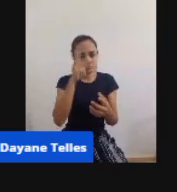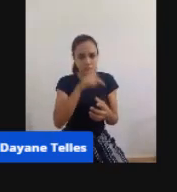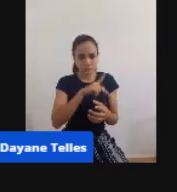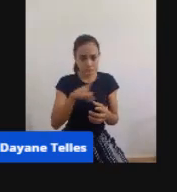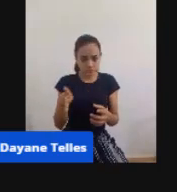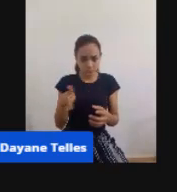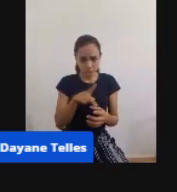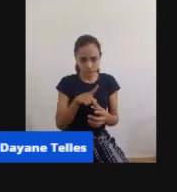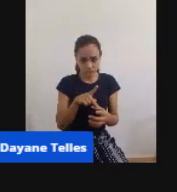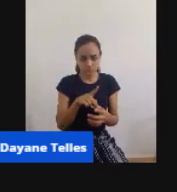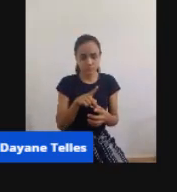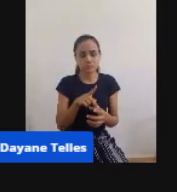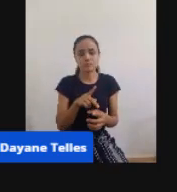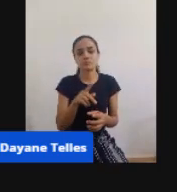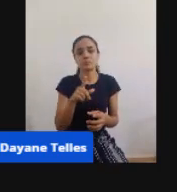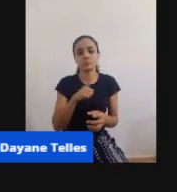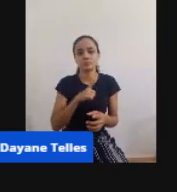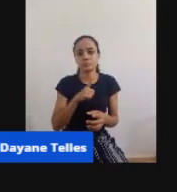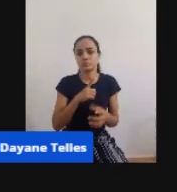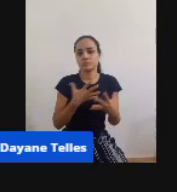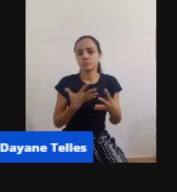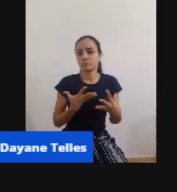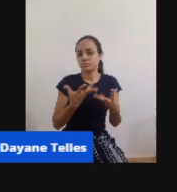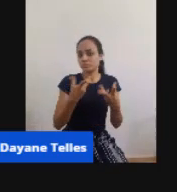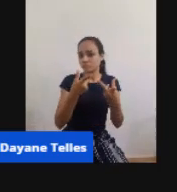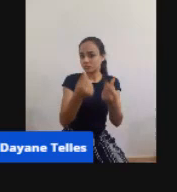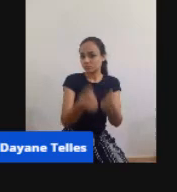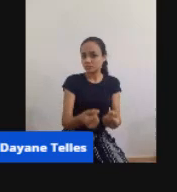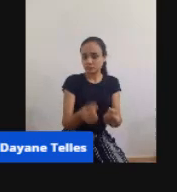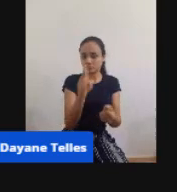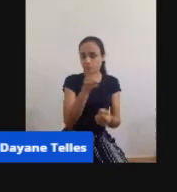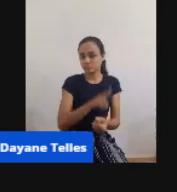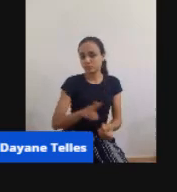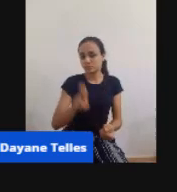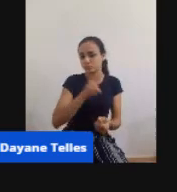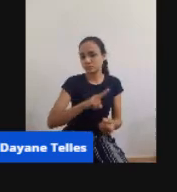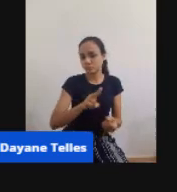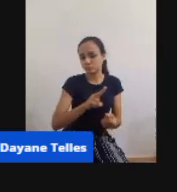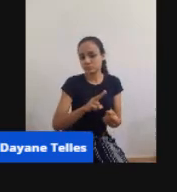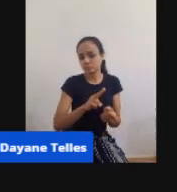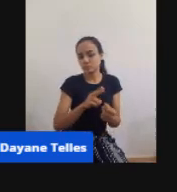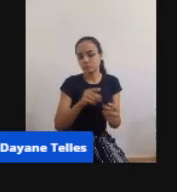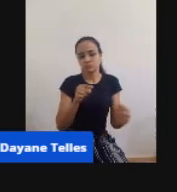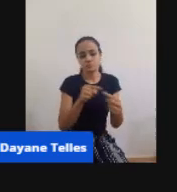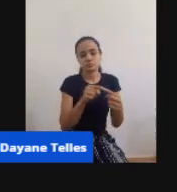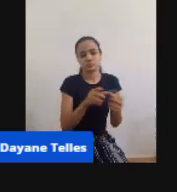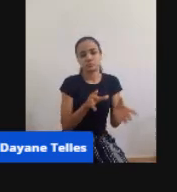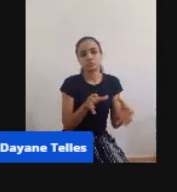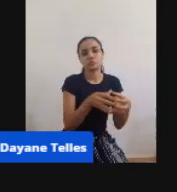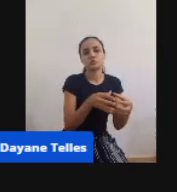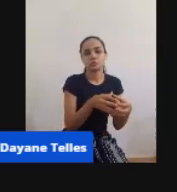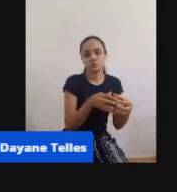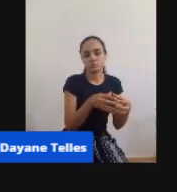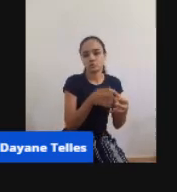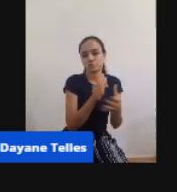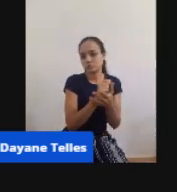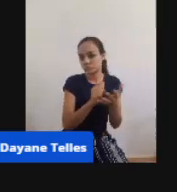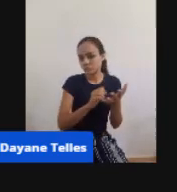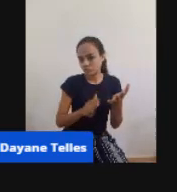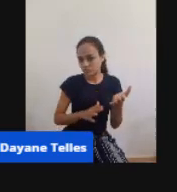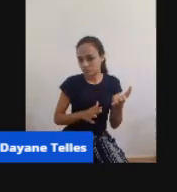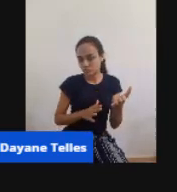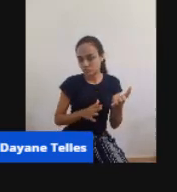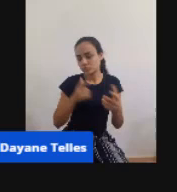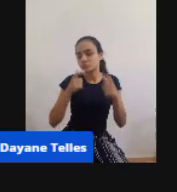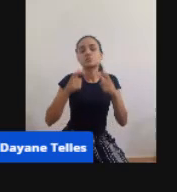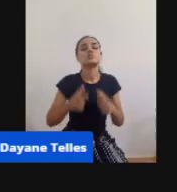sendo utilizada em referente àquele grupo de atividades. Então, aonde eu consigo o dado da habilidade? A